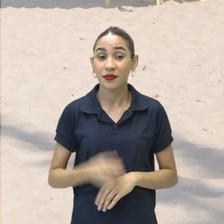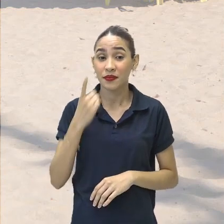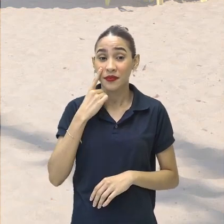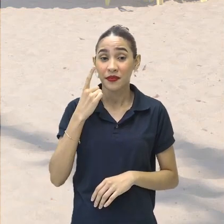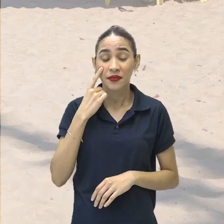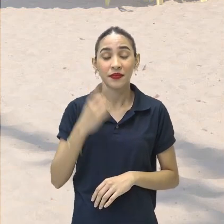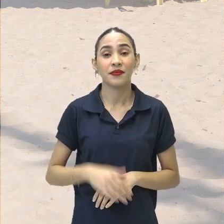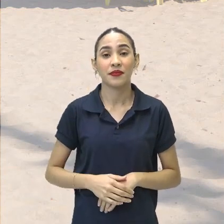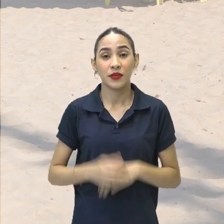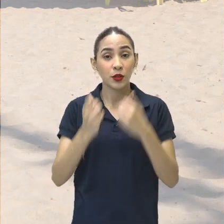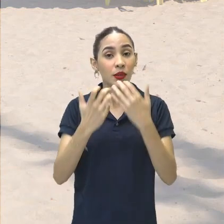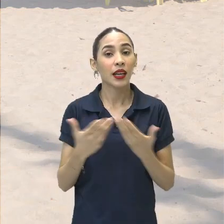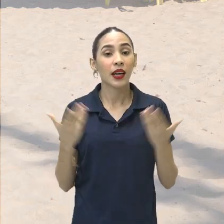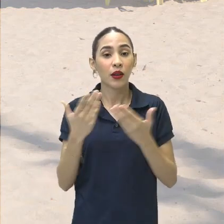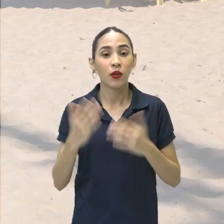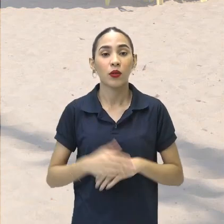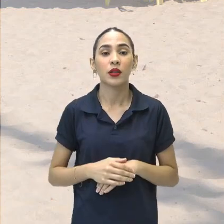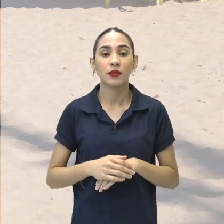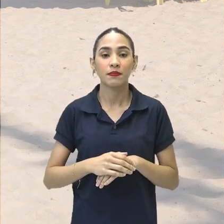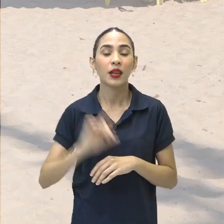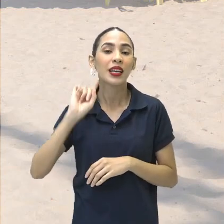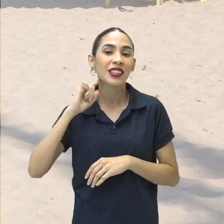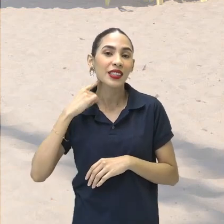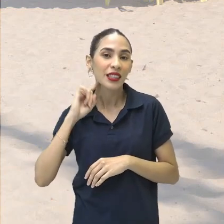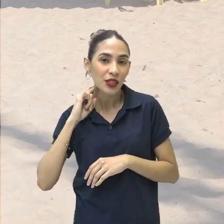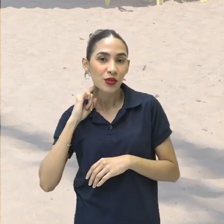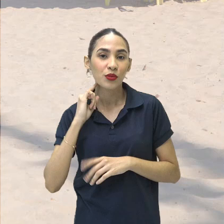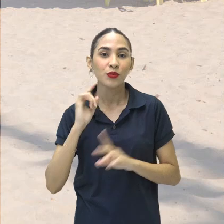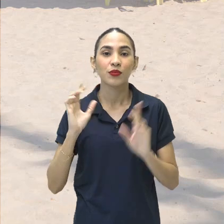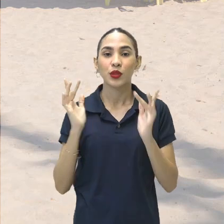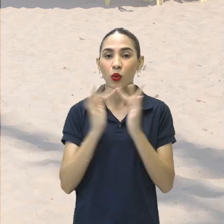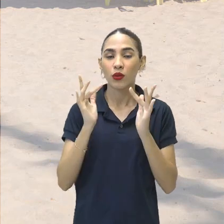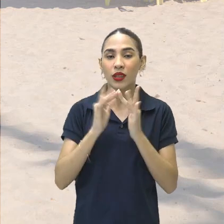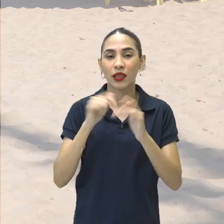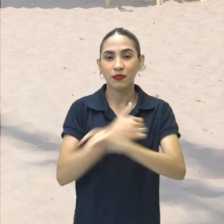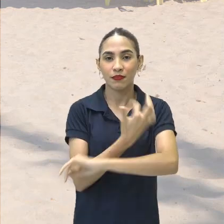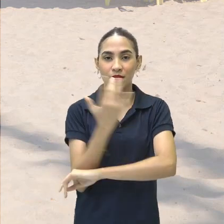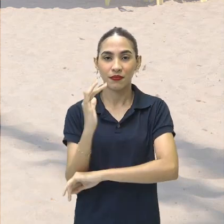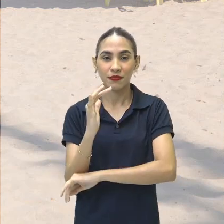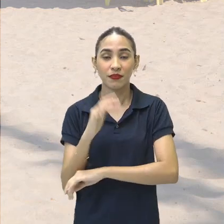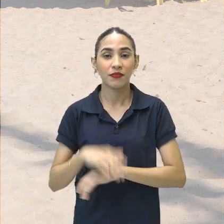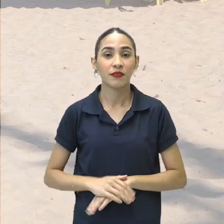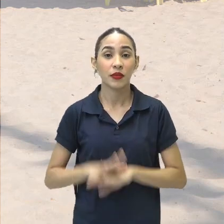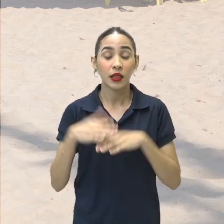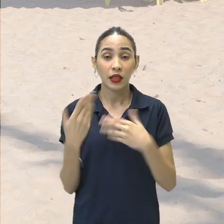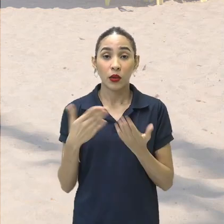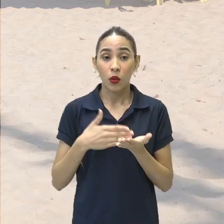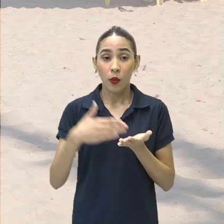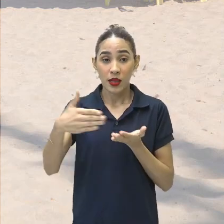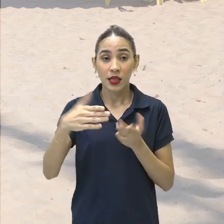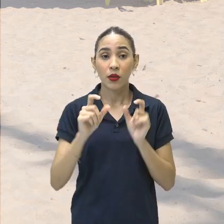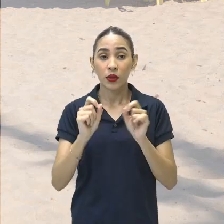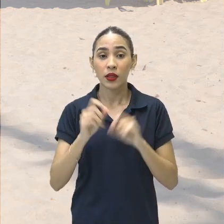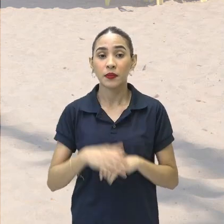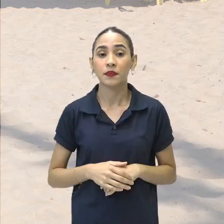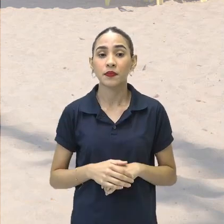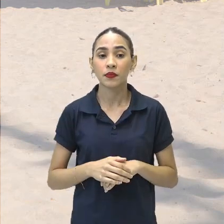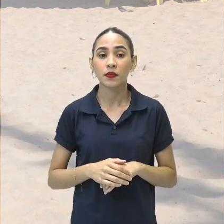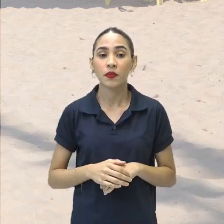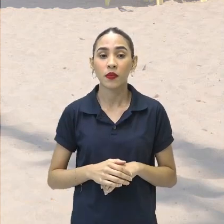aí, a gente vai falar sobre os efeitos do lixo e impacto no ambiente. Então vamos começar ali